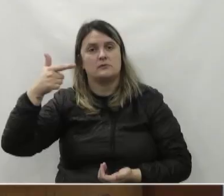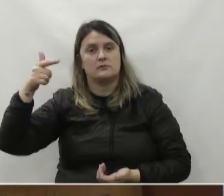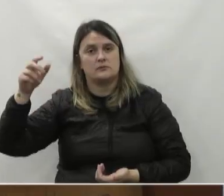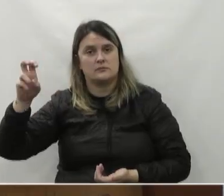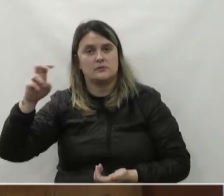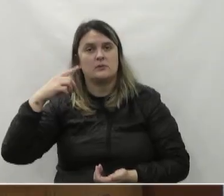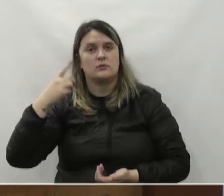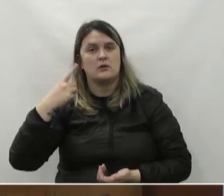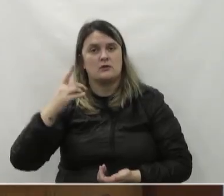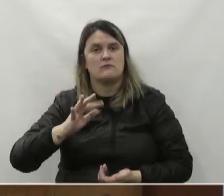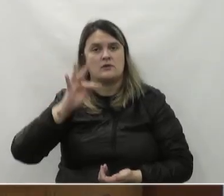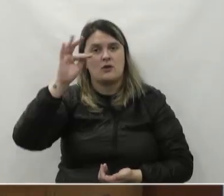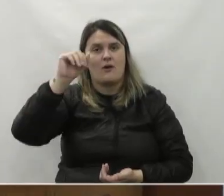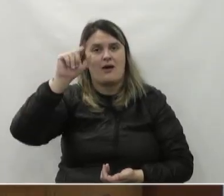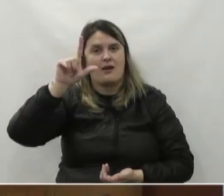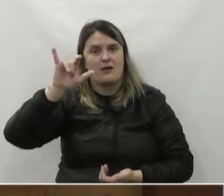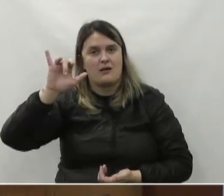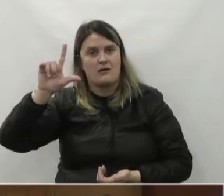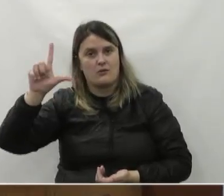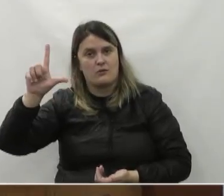212/2025, deputado federal Aliel Machado,